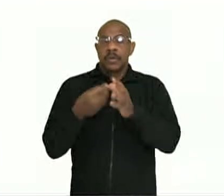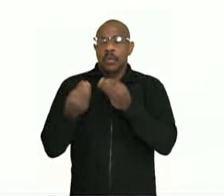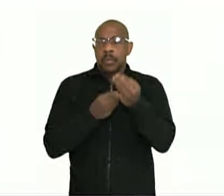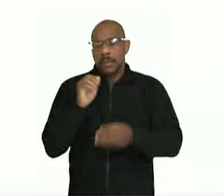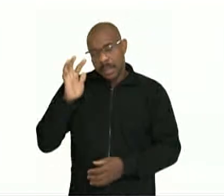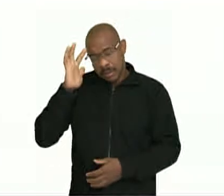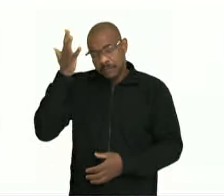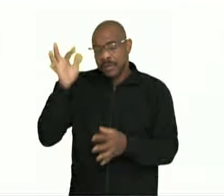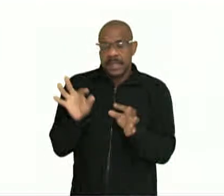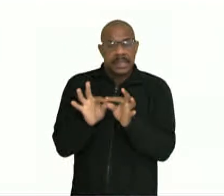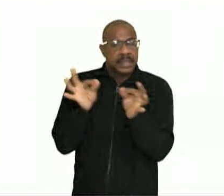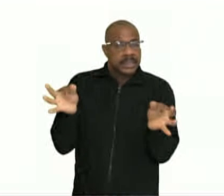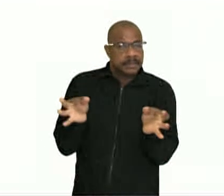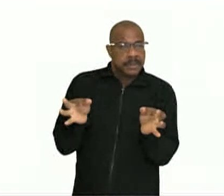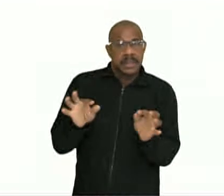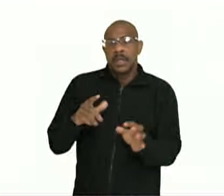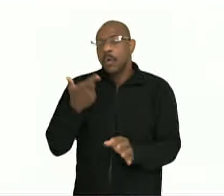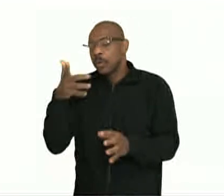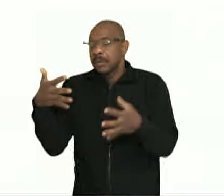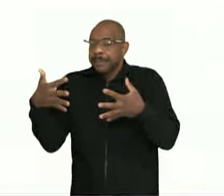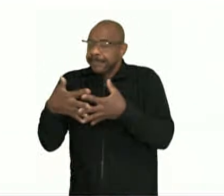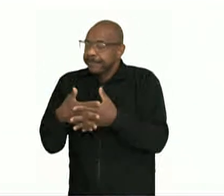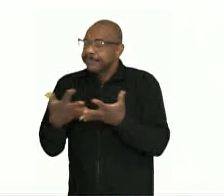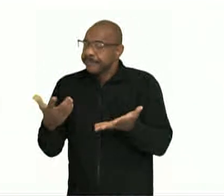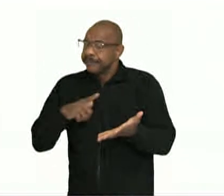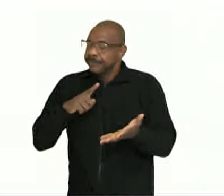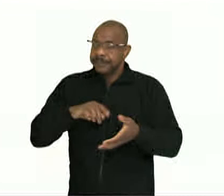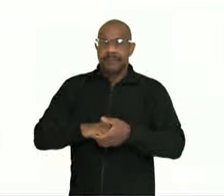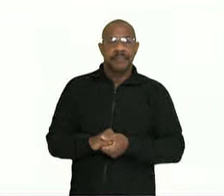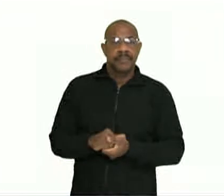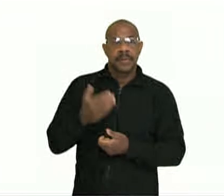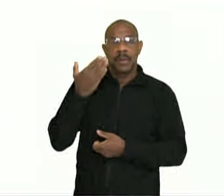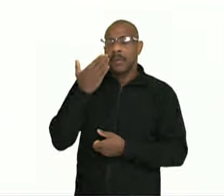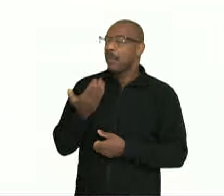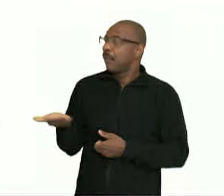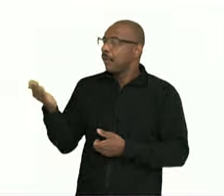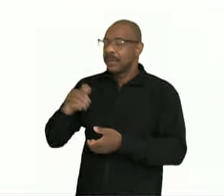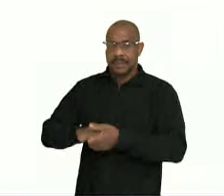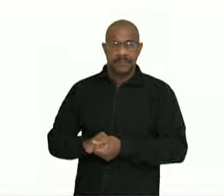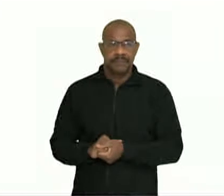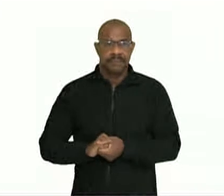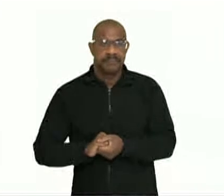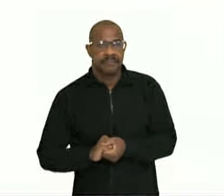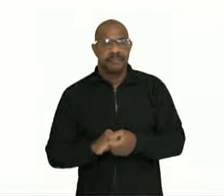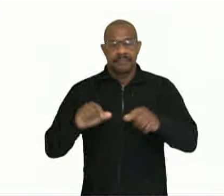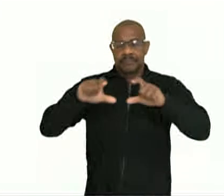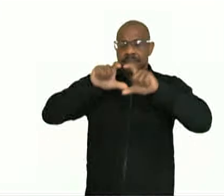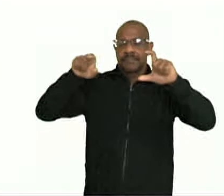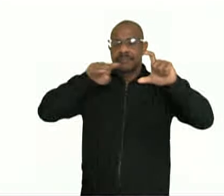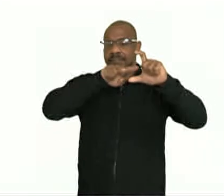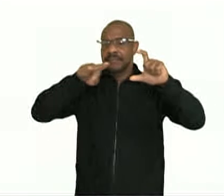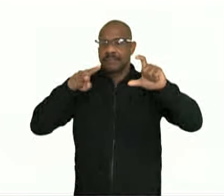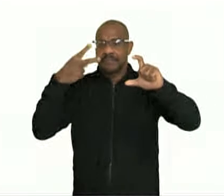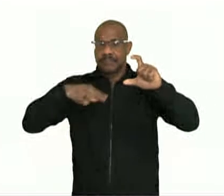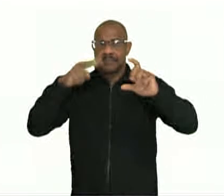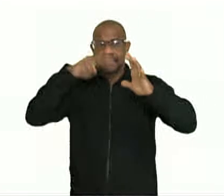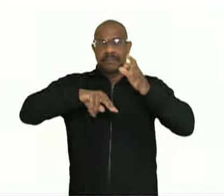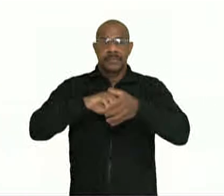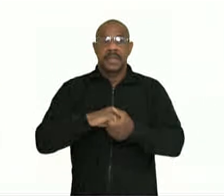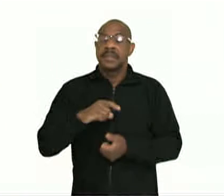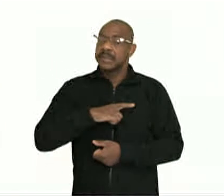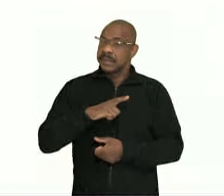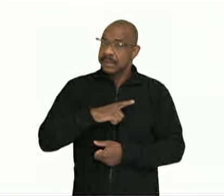mais simples e outras mais complexas. Olha aqui na retomada da leitura do trechinho, se você concorda comigo.